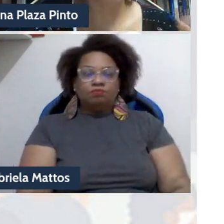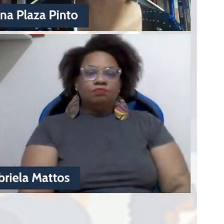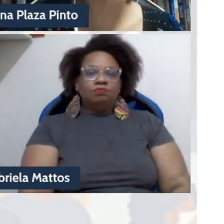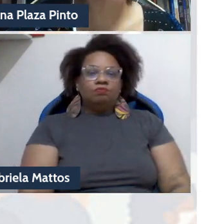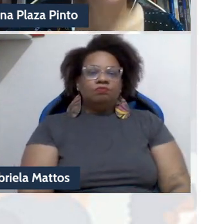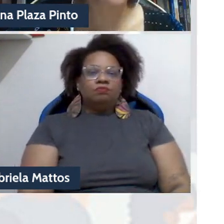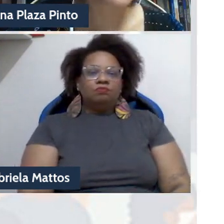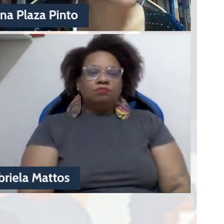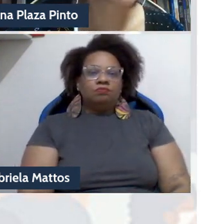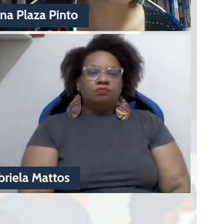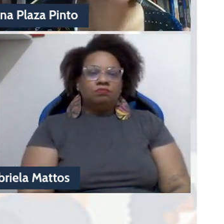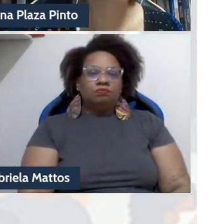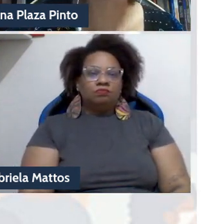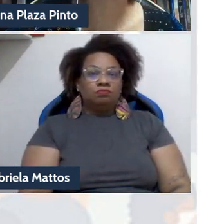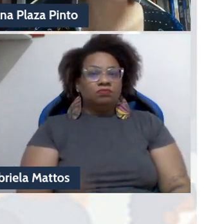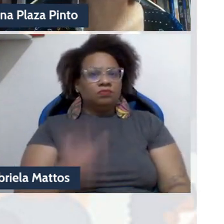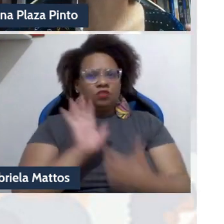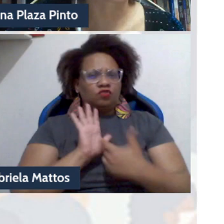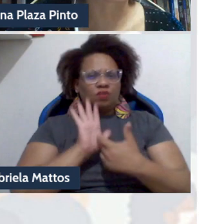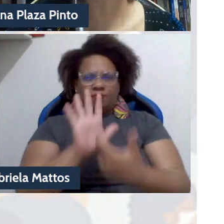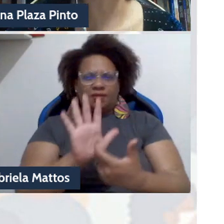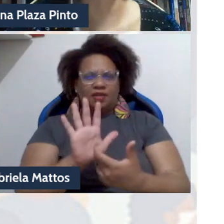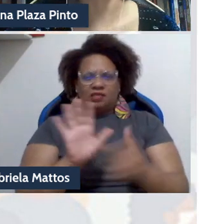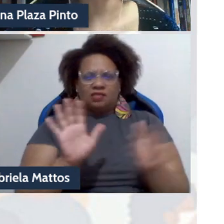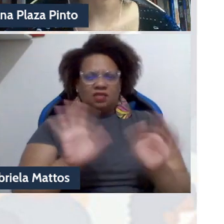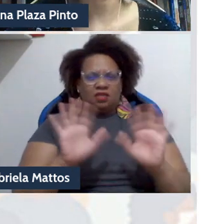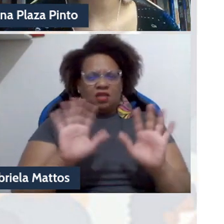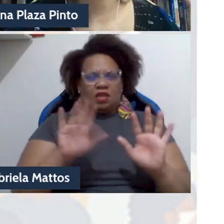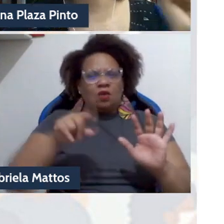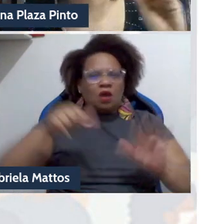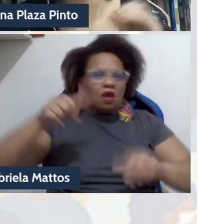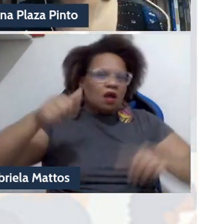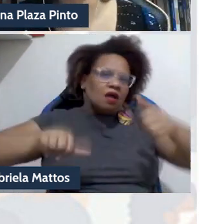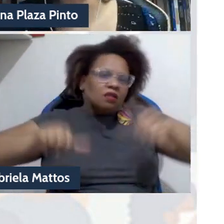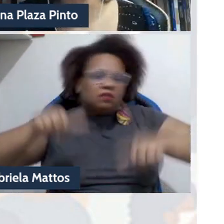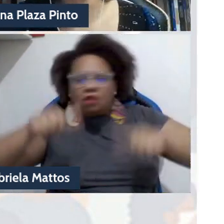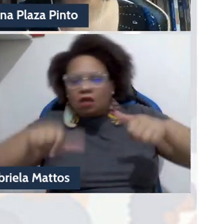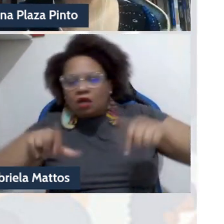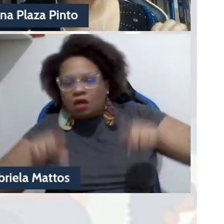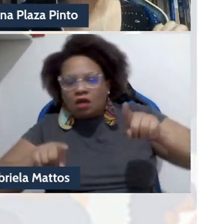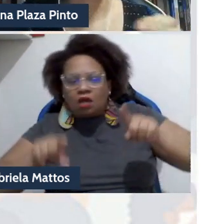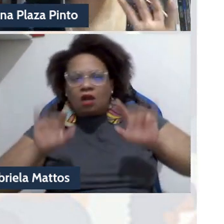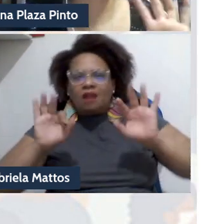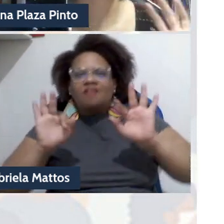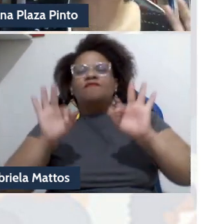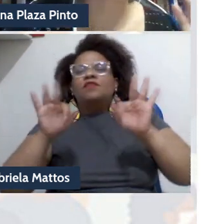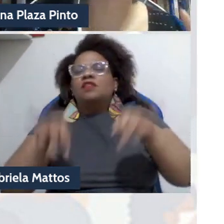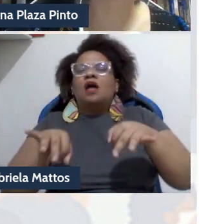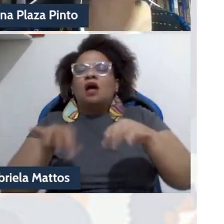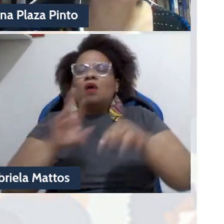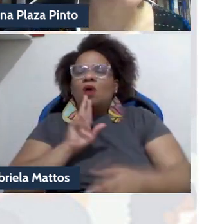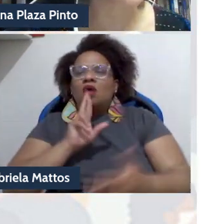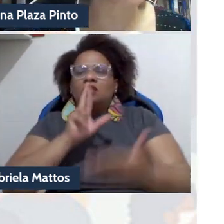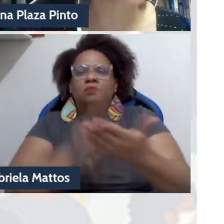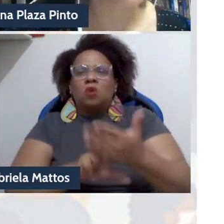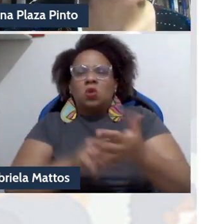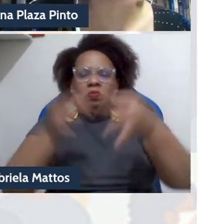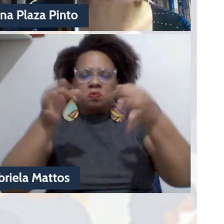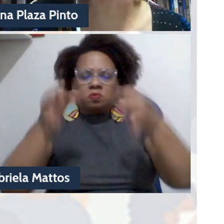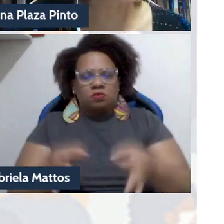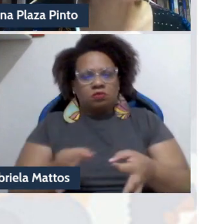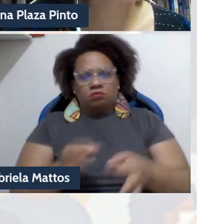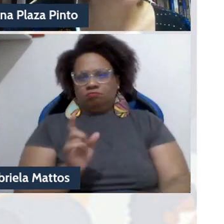Eu não vou apresentar para vocês nenhum tipo de análise final, né, definitiva,